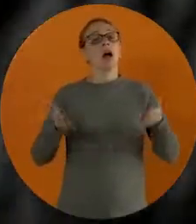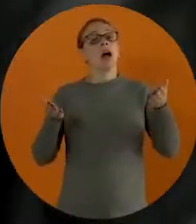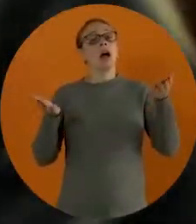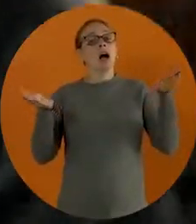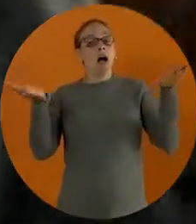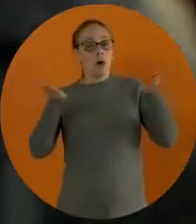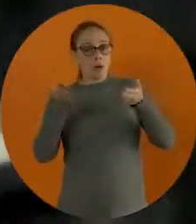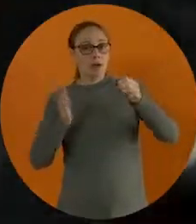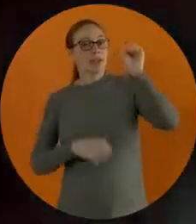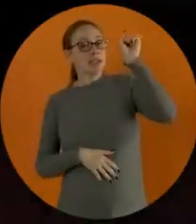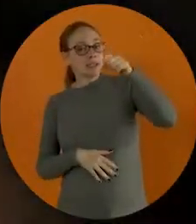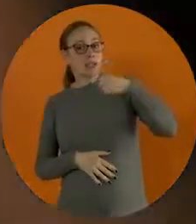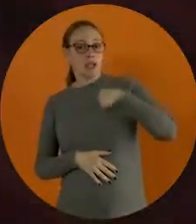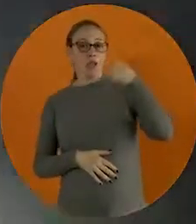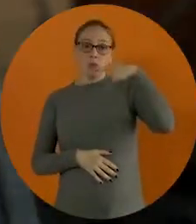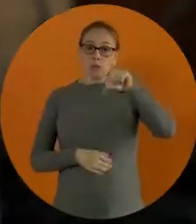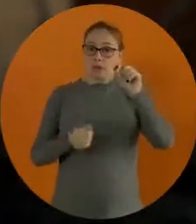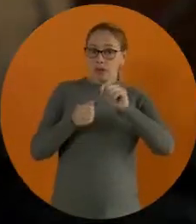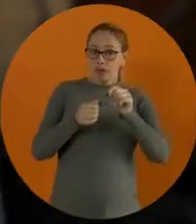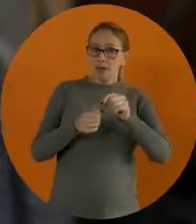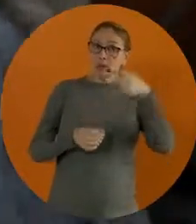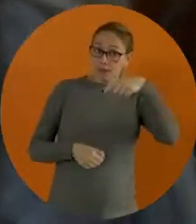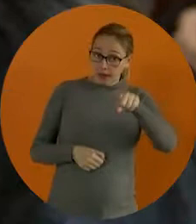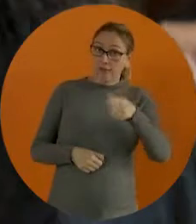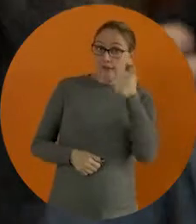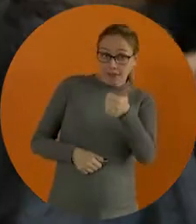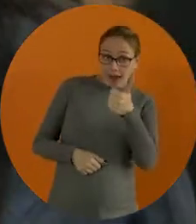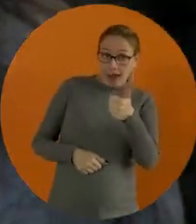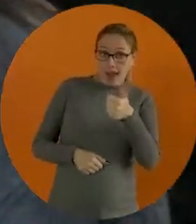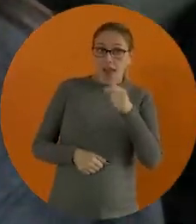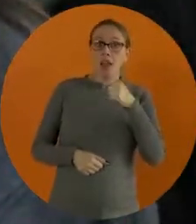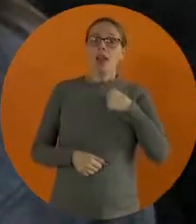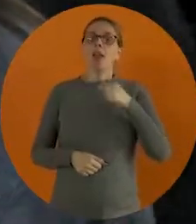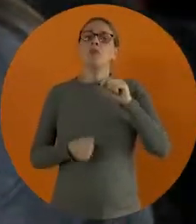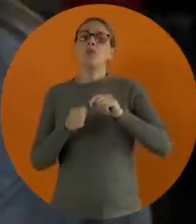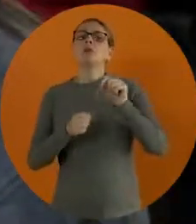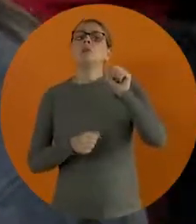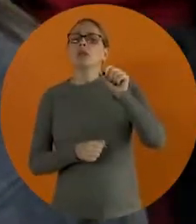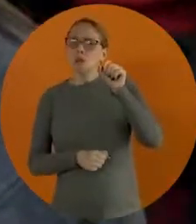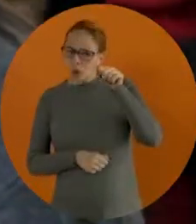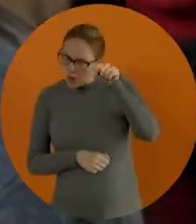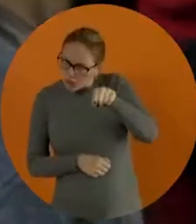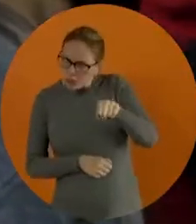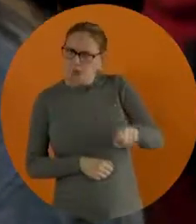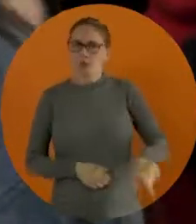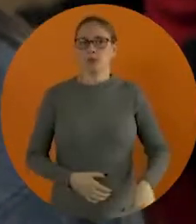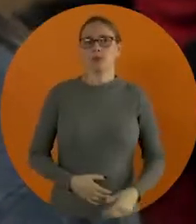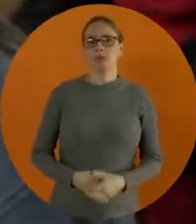Agora deu. Aí o que eu vou fazer? Vai. Tá, eu faço o quê? Só isso.